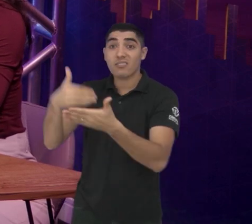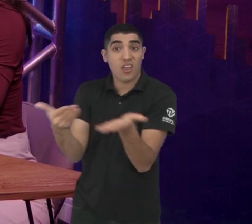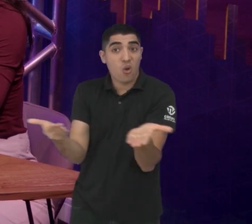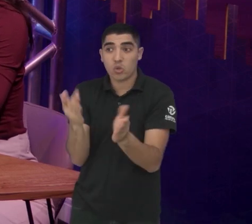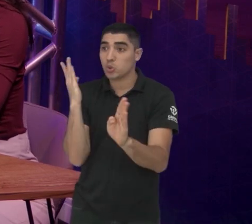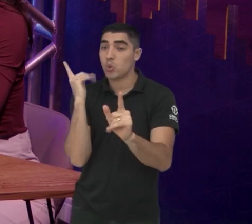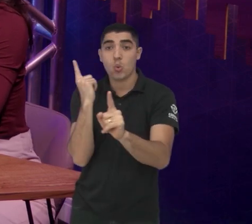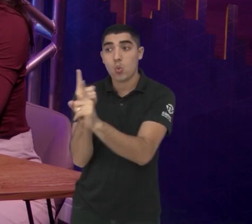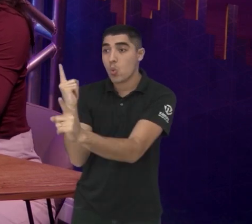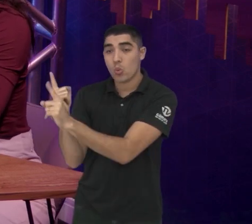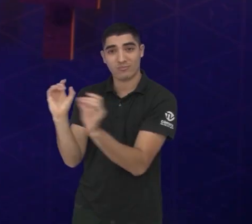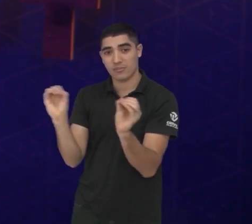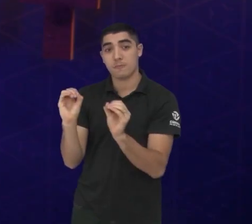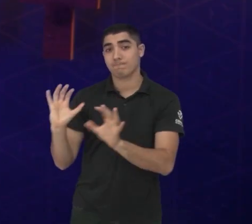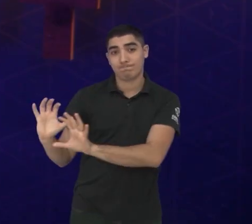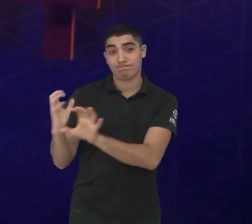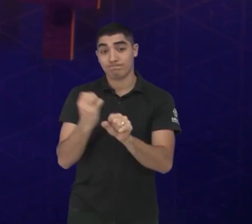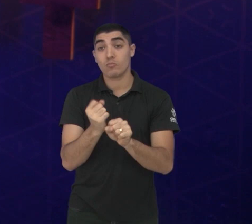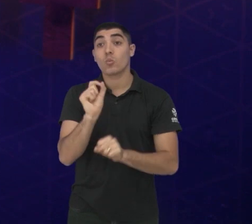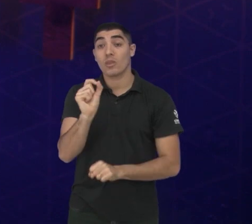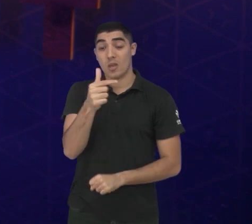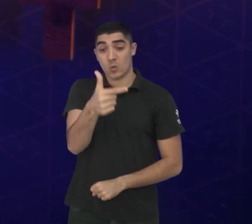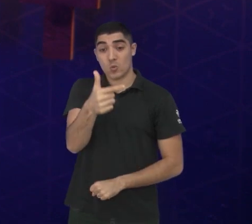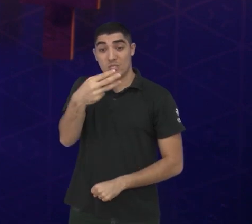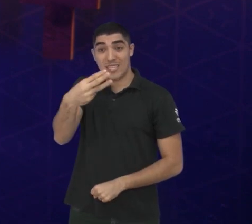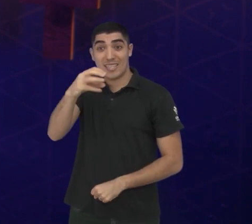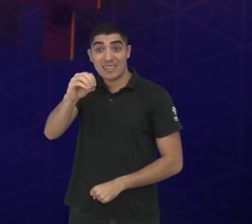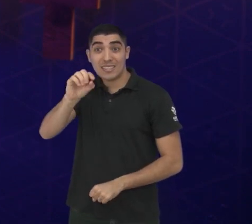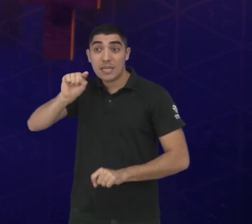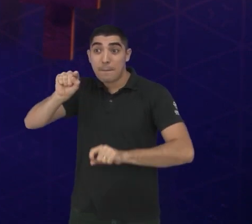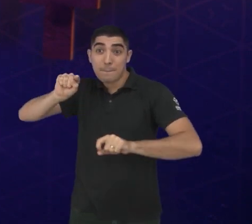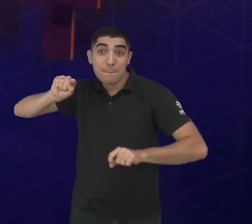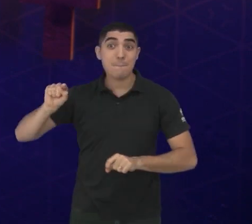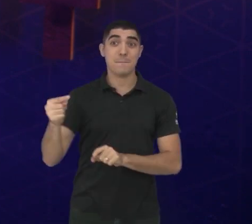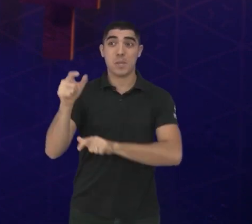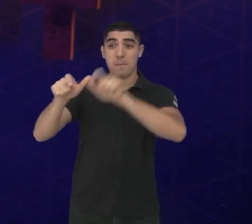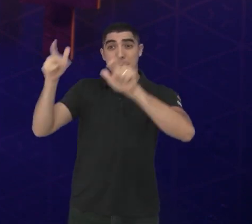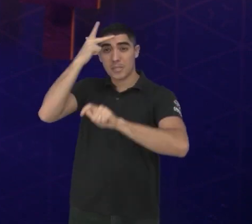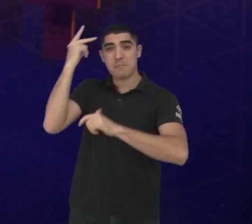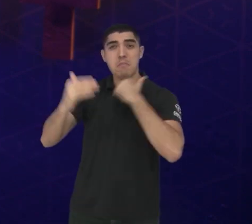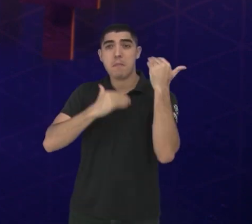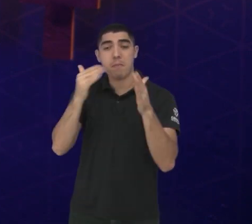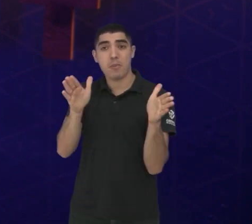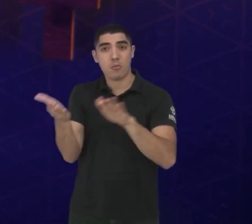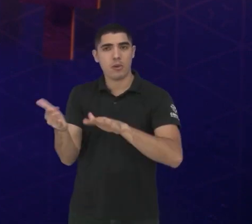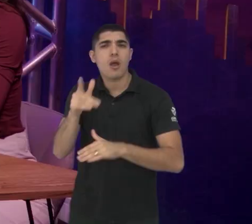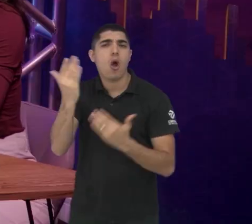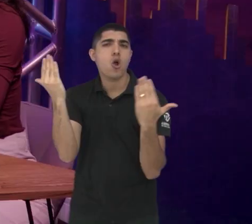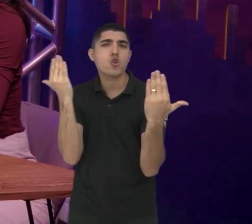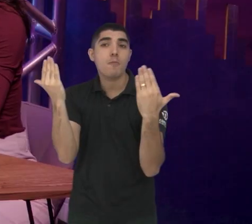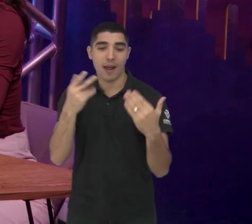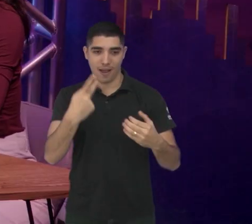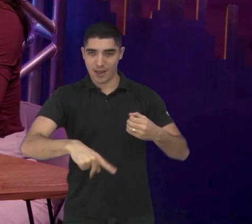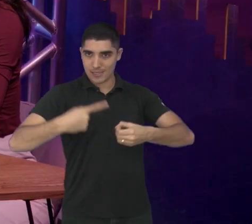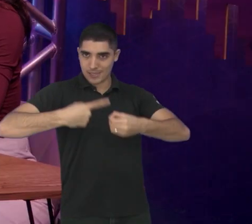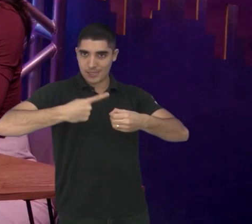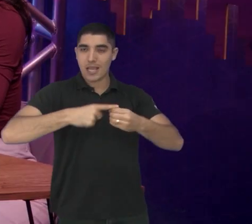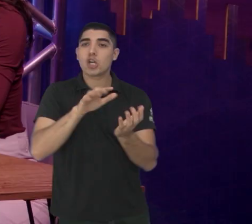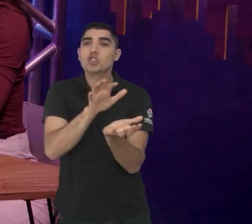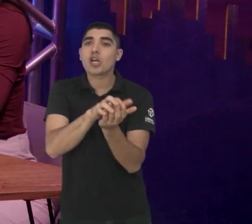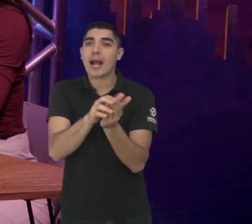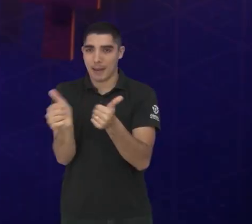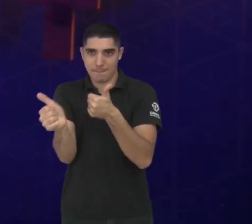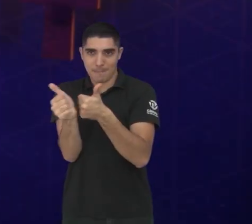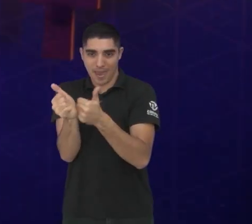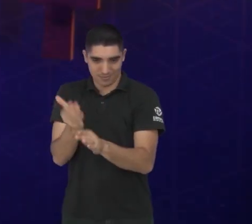até hoje. Foram mais de 230 mil pessoas mortas. Para efeito de comparação, gente, a nossa cidade vizinha